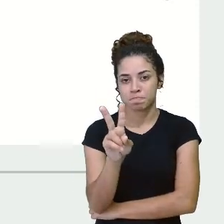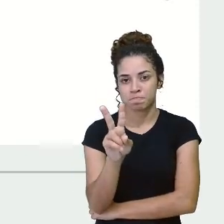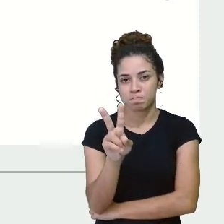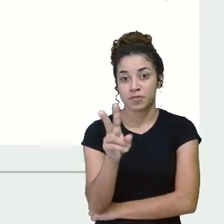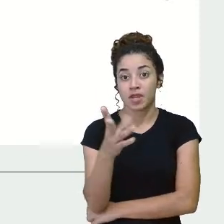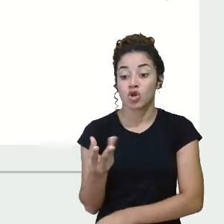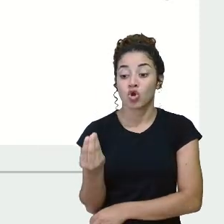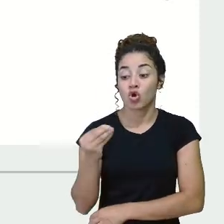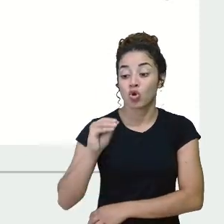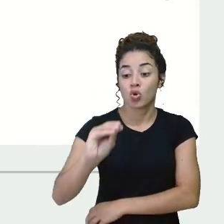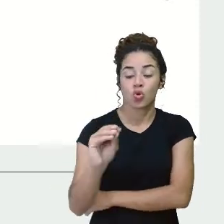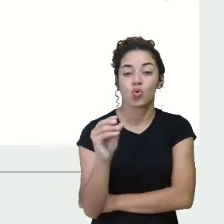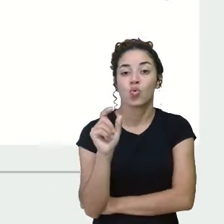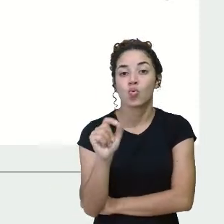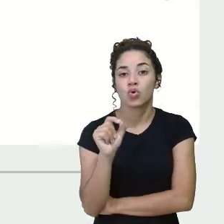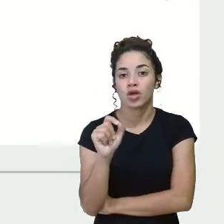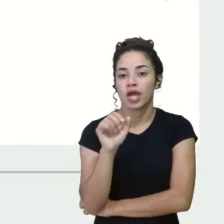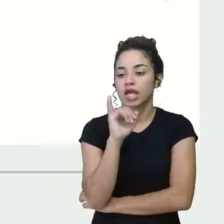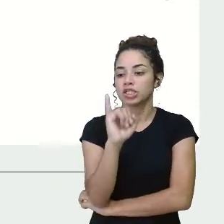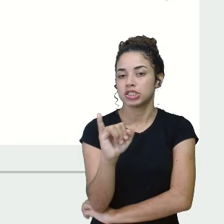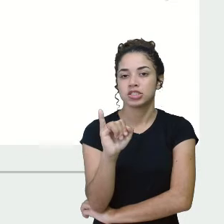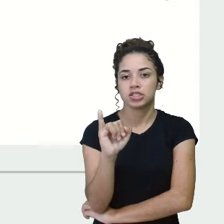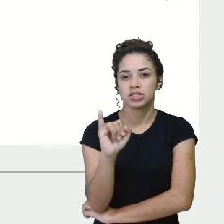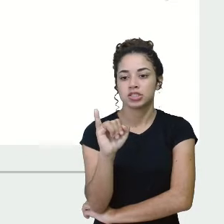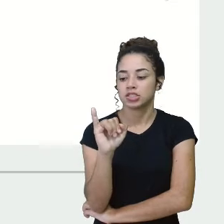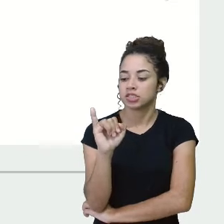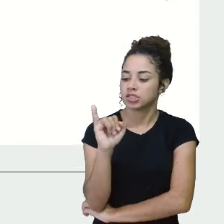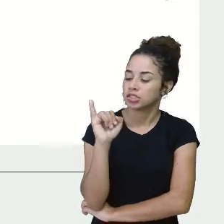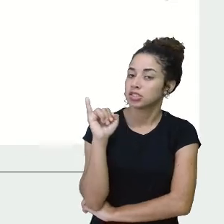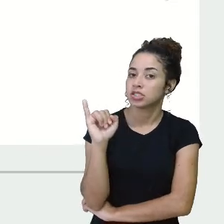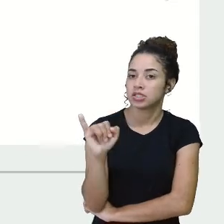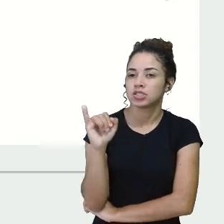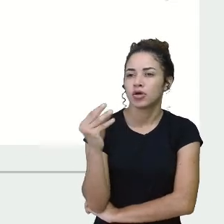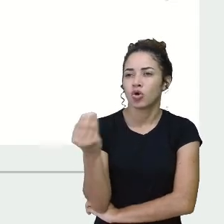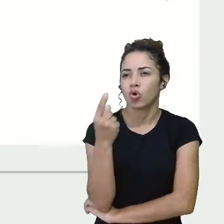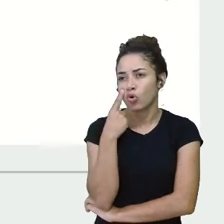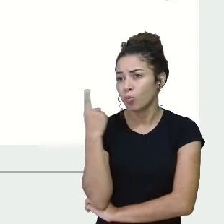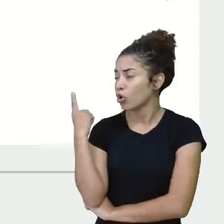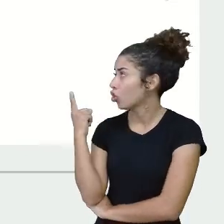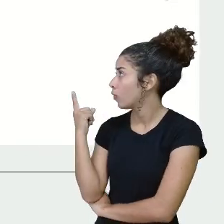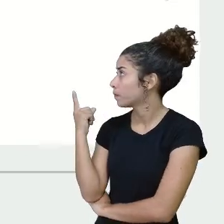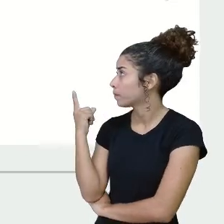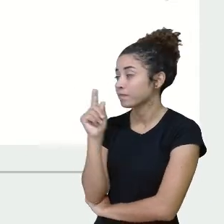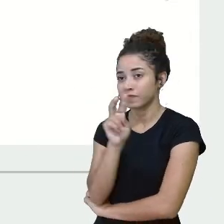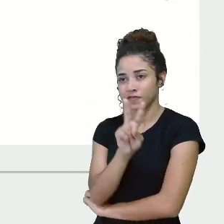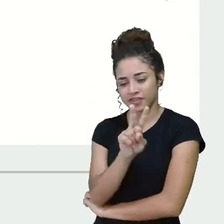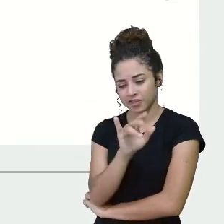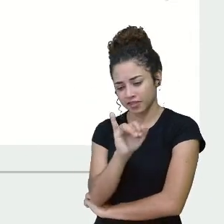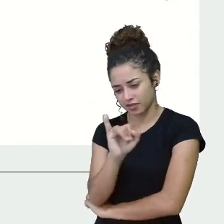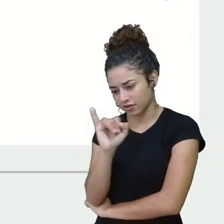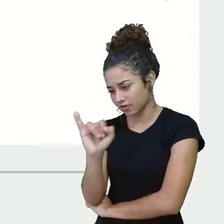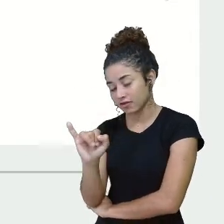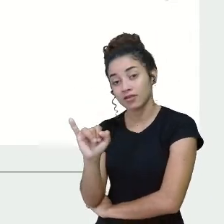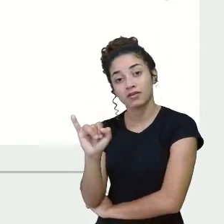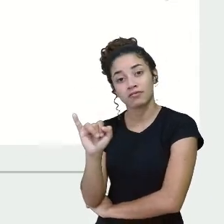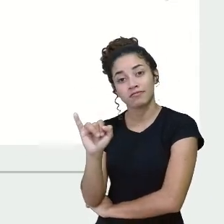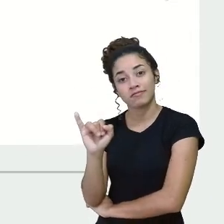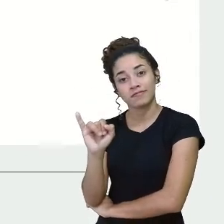vieram colocar-se 2 I's, ficando uma figura assim. O V,